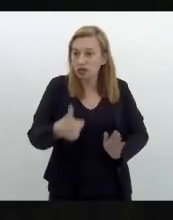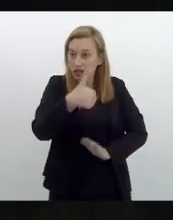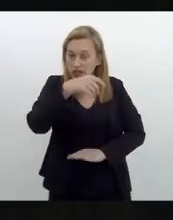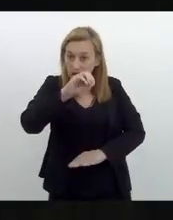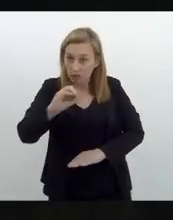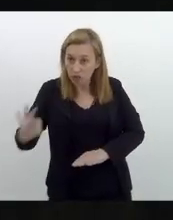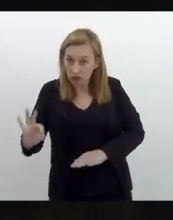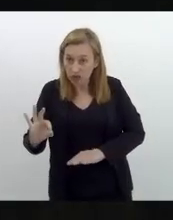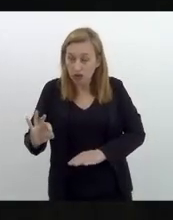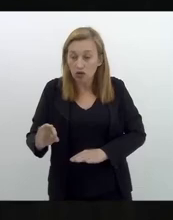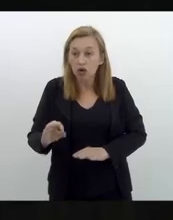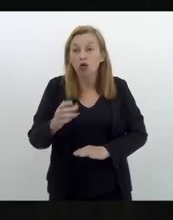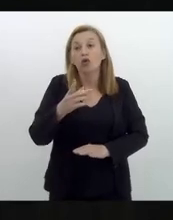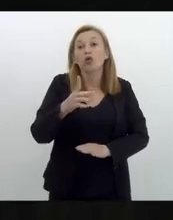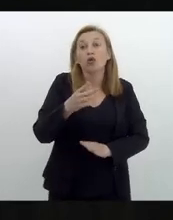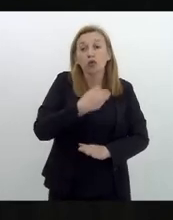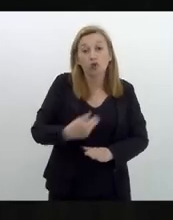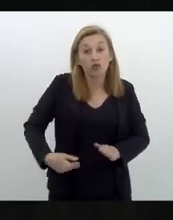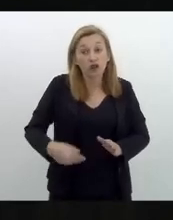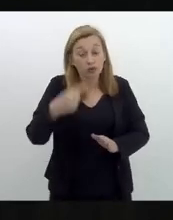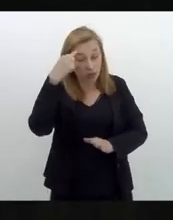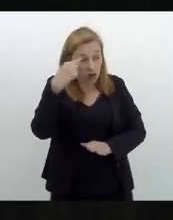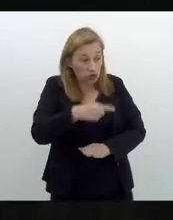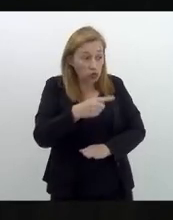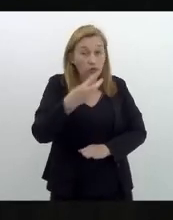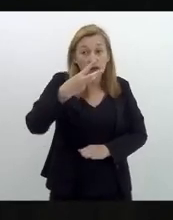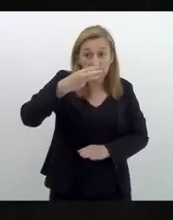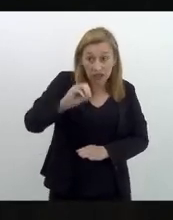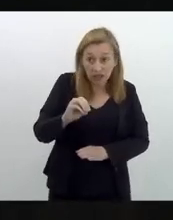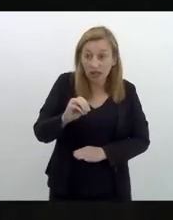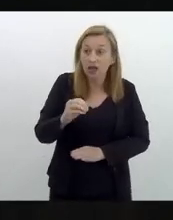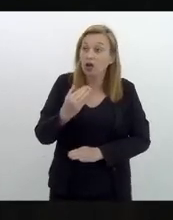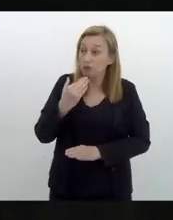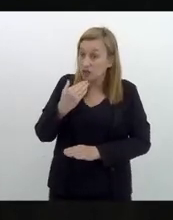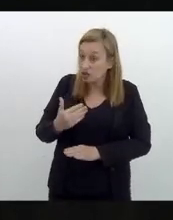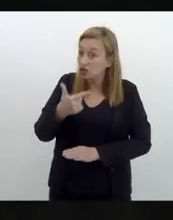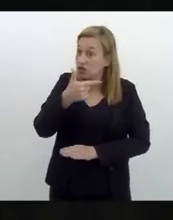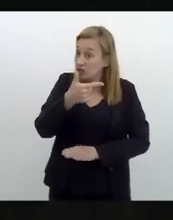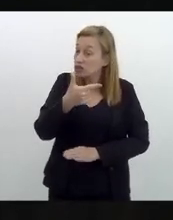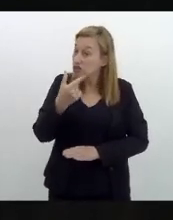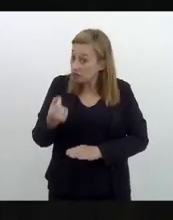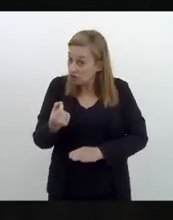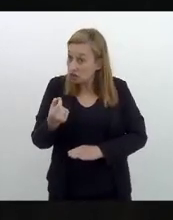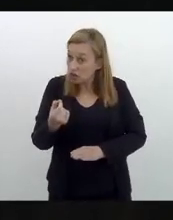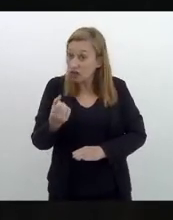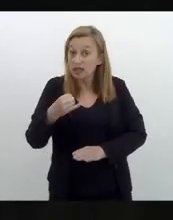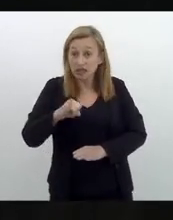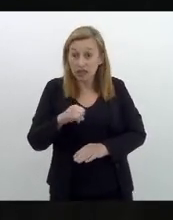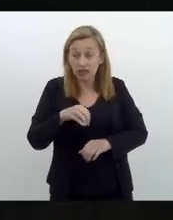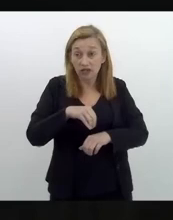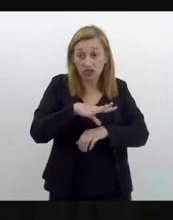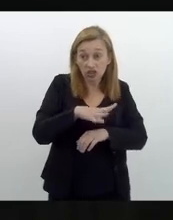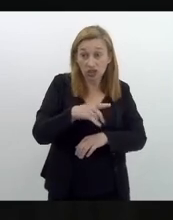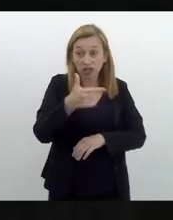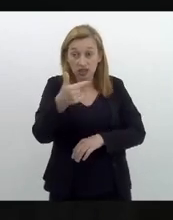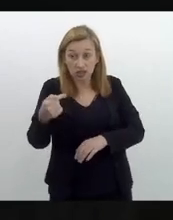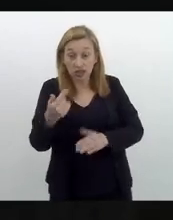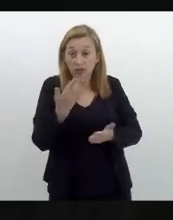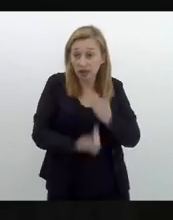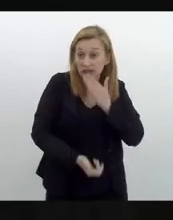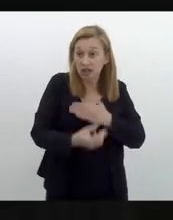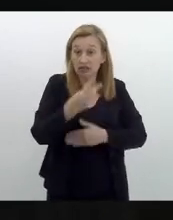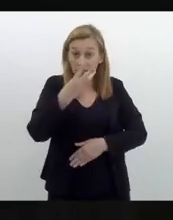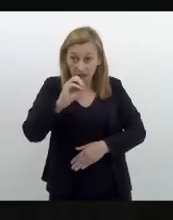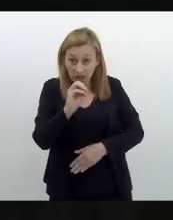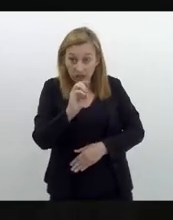o governo mandou para 30% eu tenho de 17% acordei de 20% se tiver destaque de 17% perder vai para 30